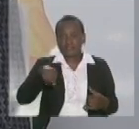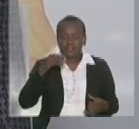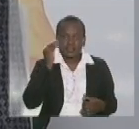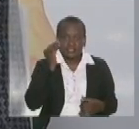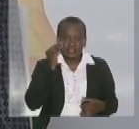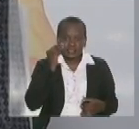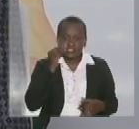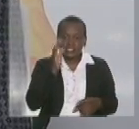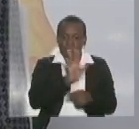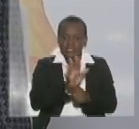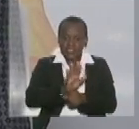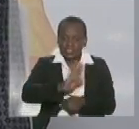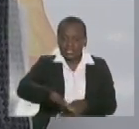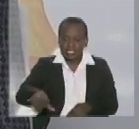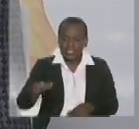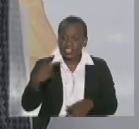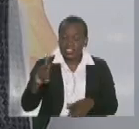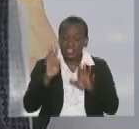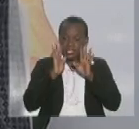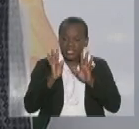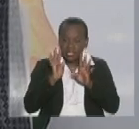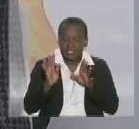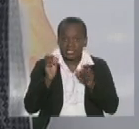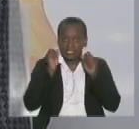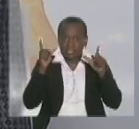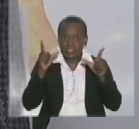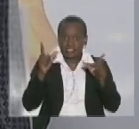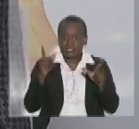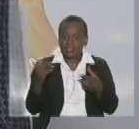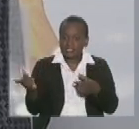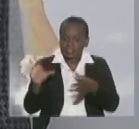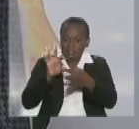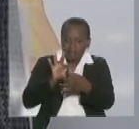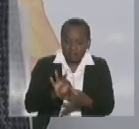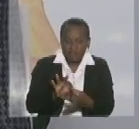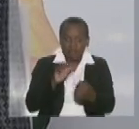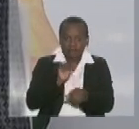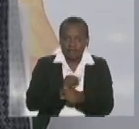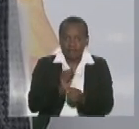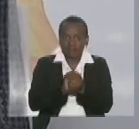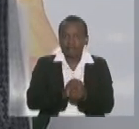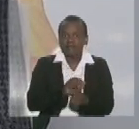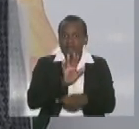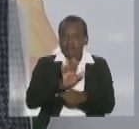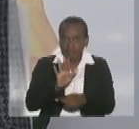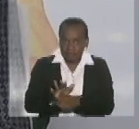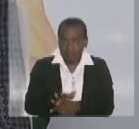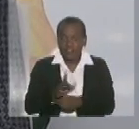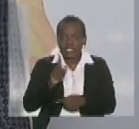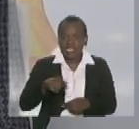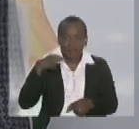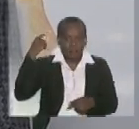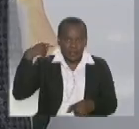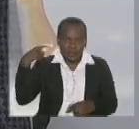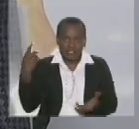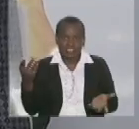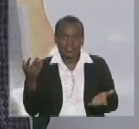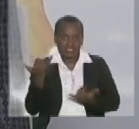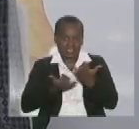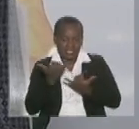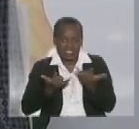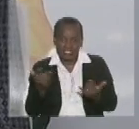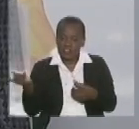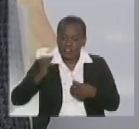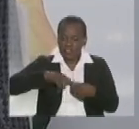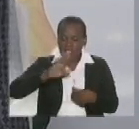gente tenta despertar as crianças, né, chamar a atenção dela, enfim, conectar com elas, engajar através dessa maluquice,